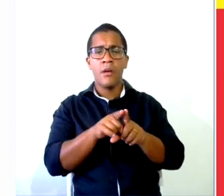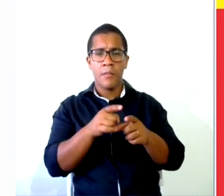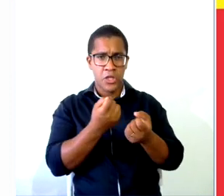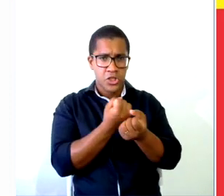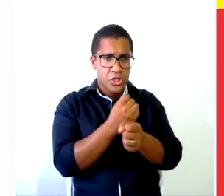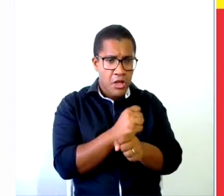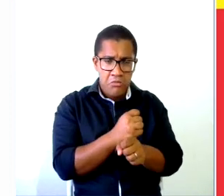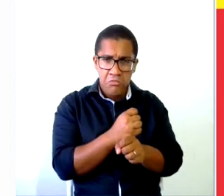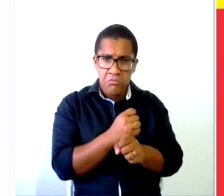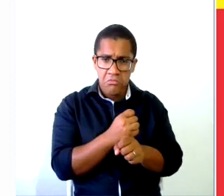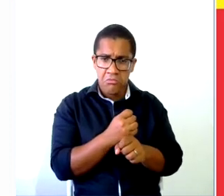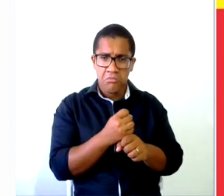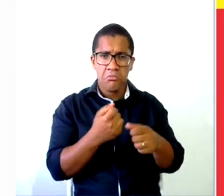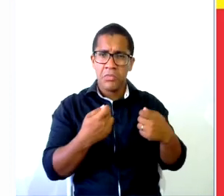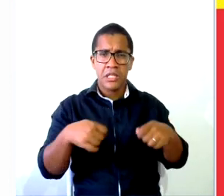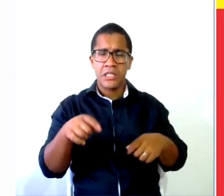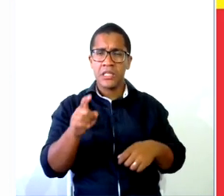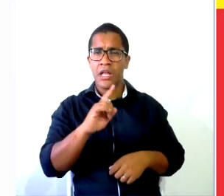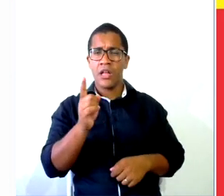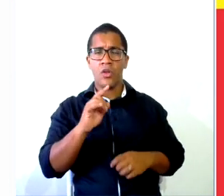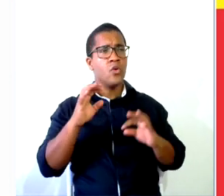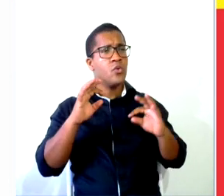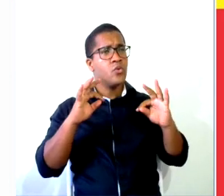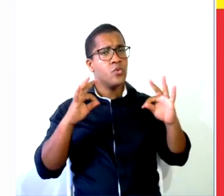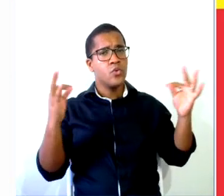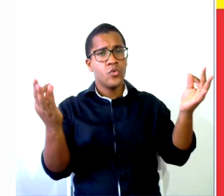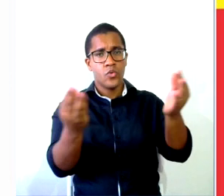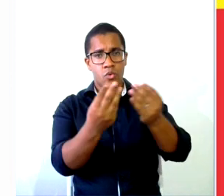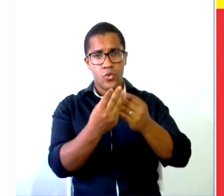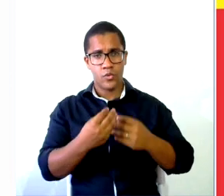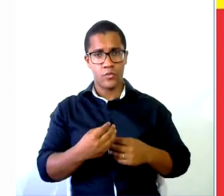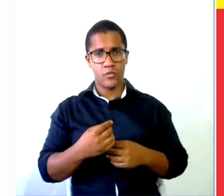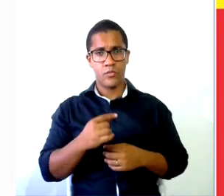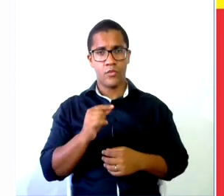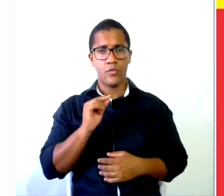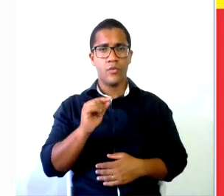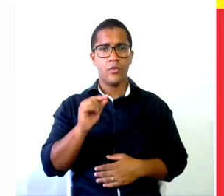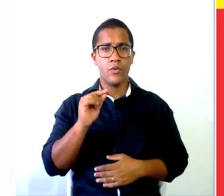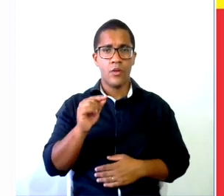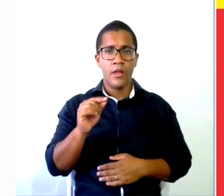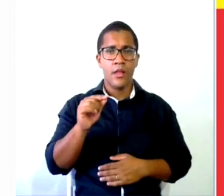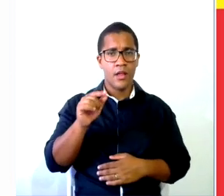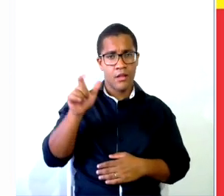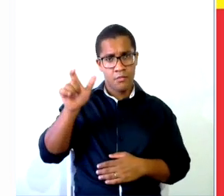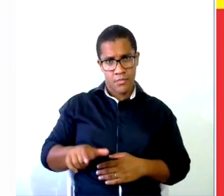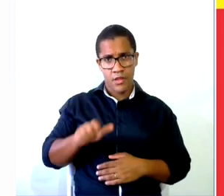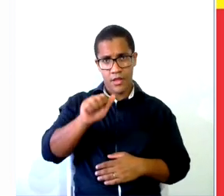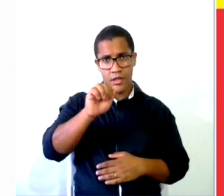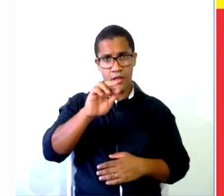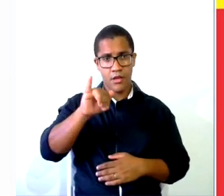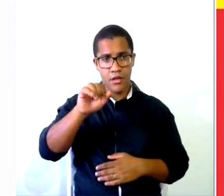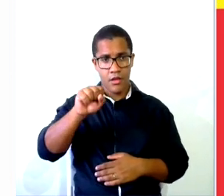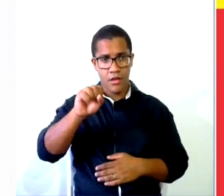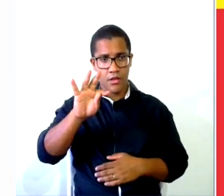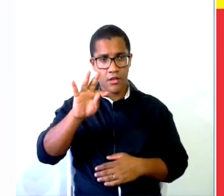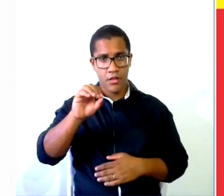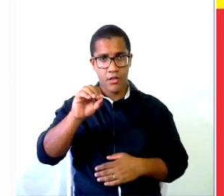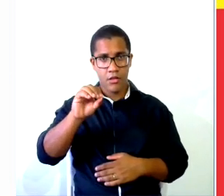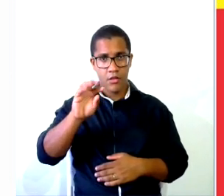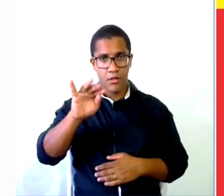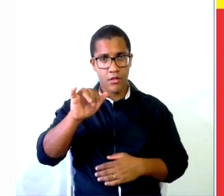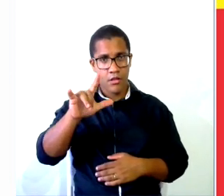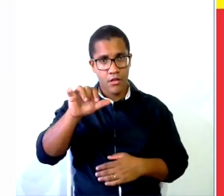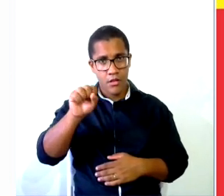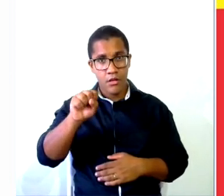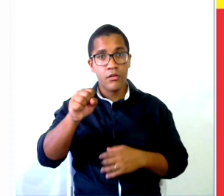necessidade de escravos. Todos os que, segundo Aristóteles, nada tem